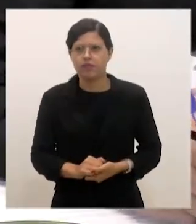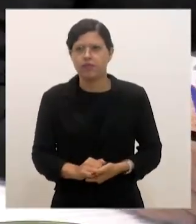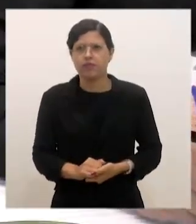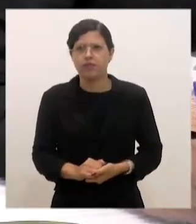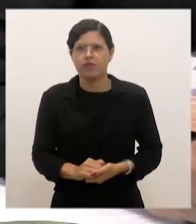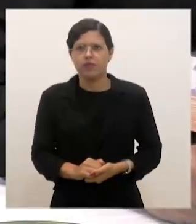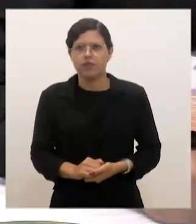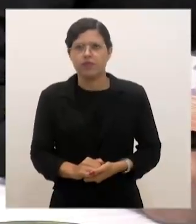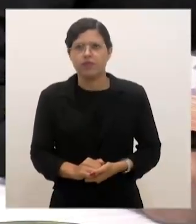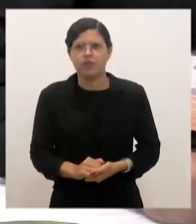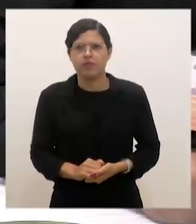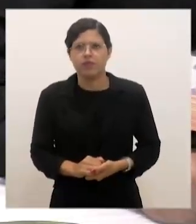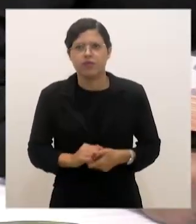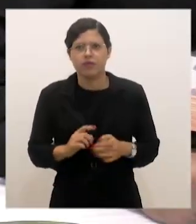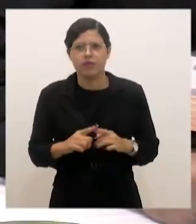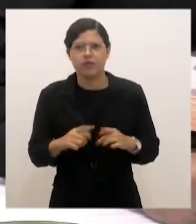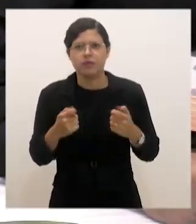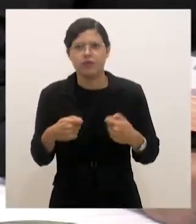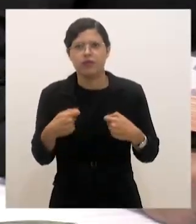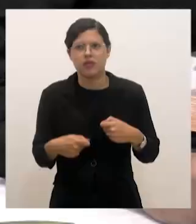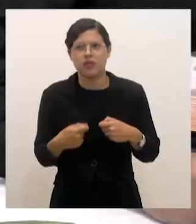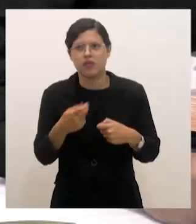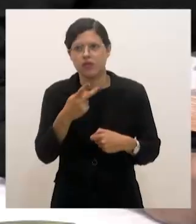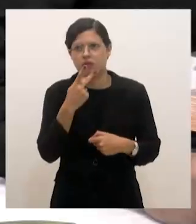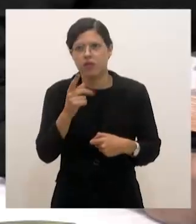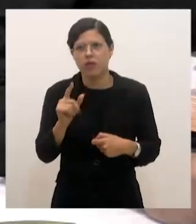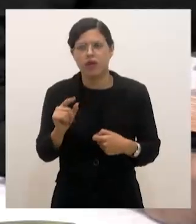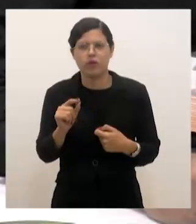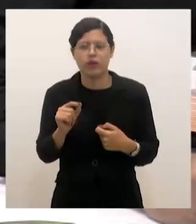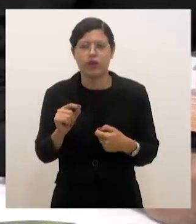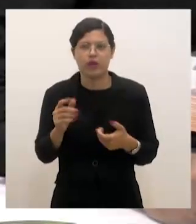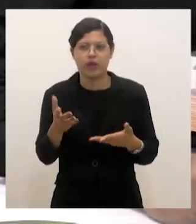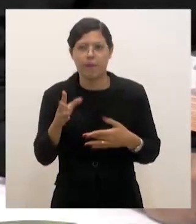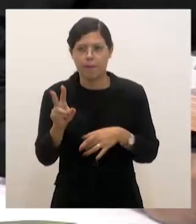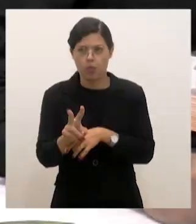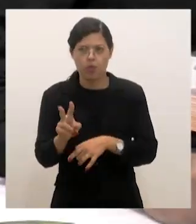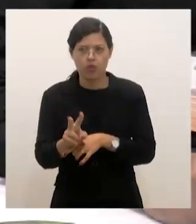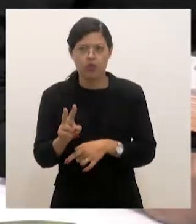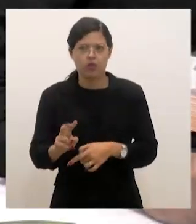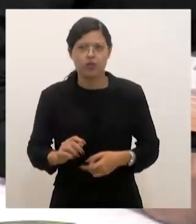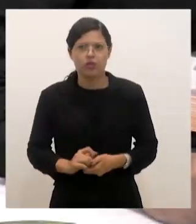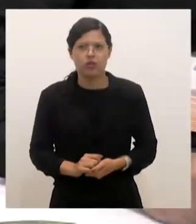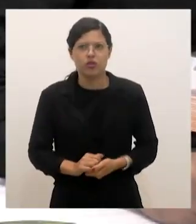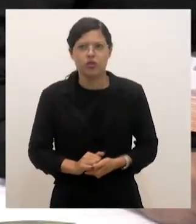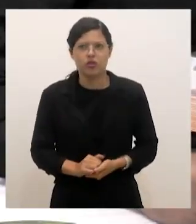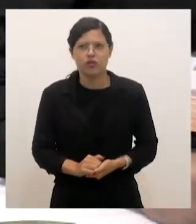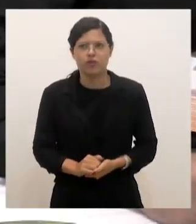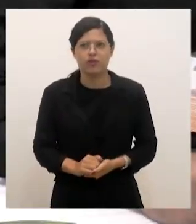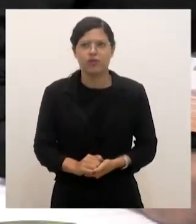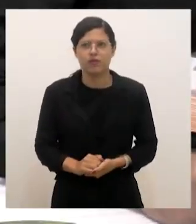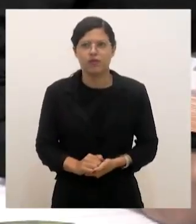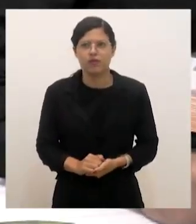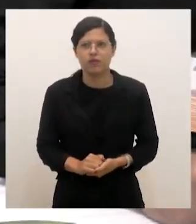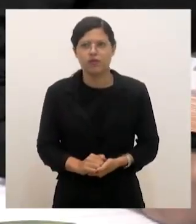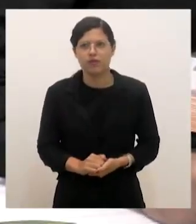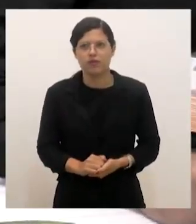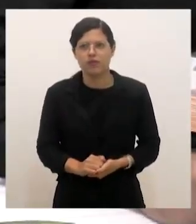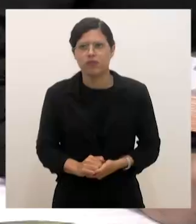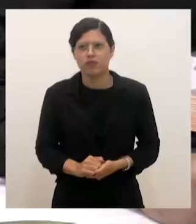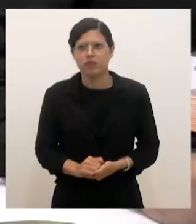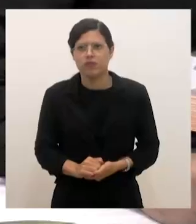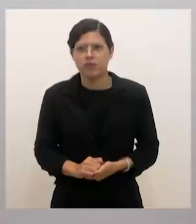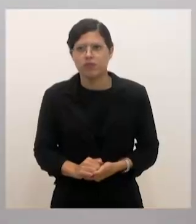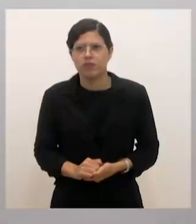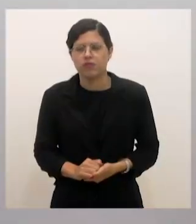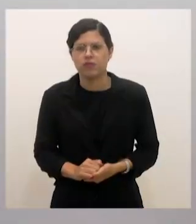tem que ver- dizer o que você está querendo preservar. Mas Então, é tá bom dito. mencionar, Tá não, mas dito. genericamente. Tá dito, Ele não está a dizendo quais são as... biodiversidade,